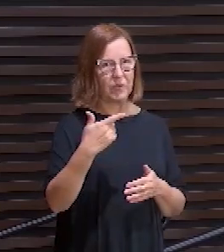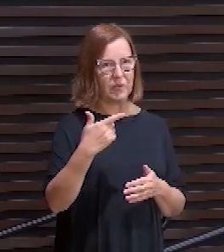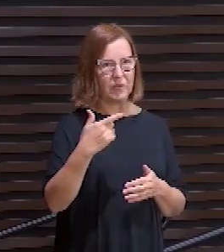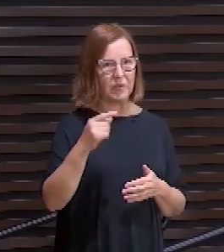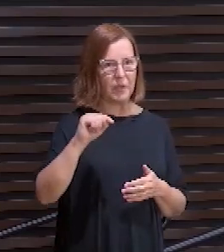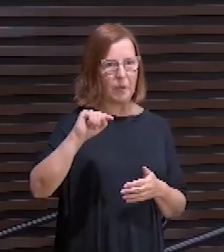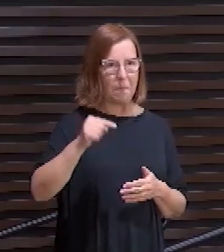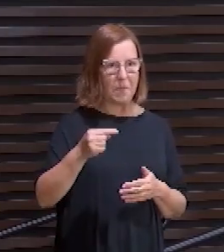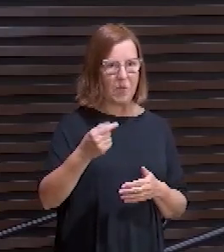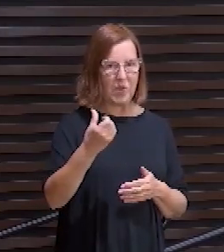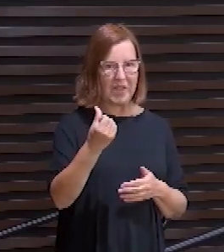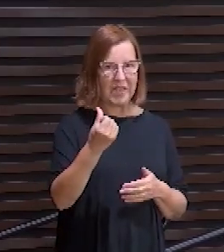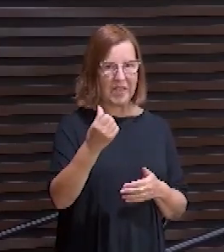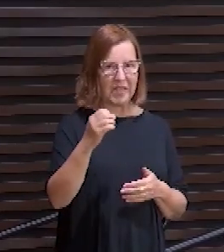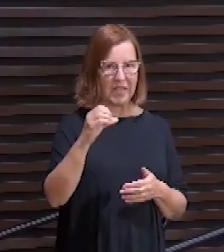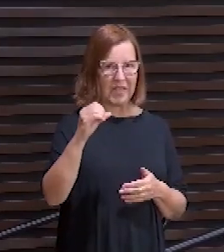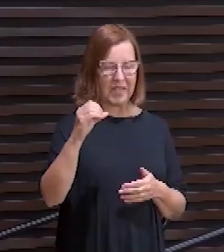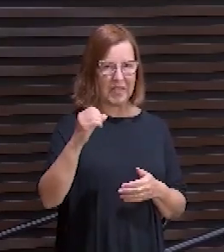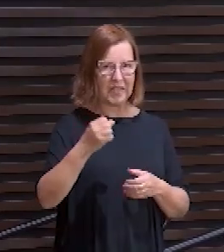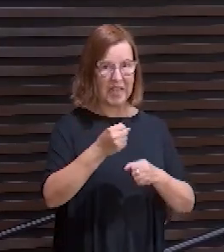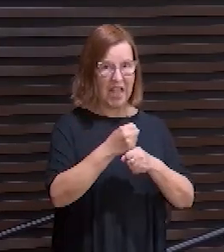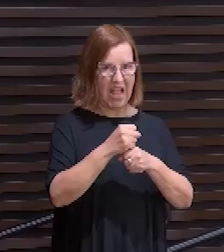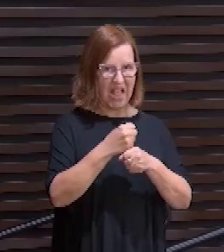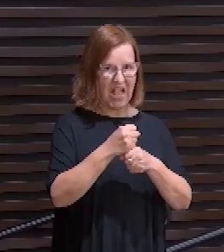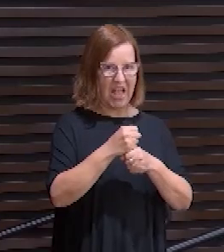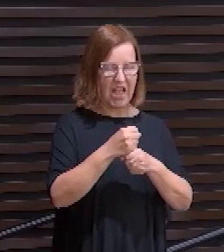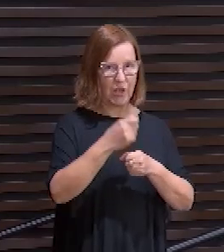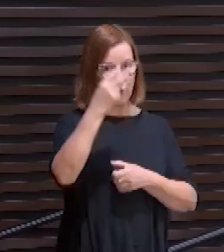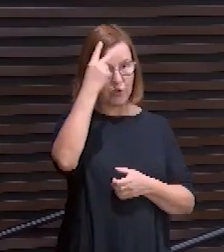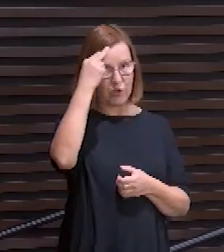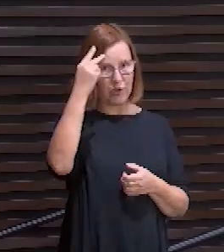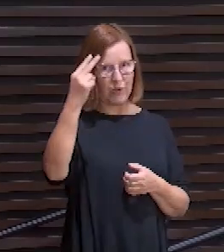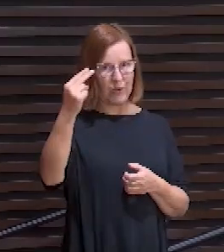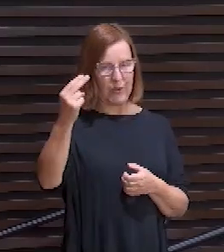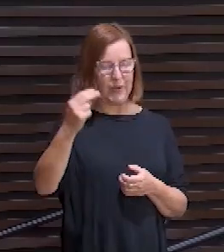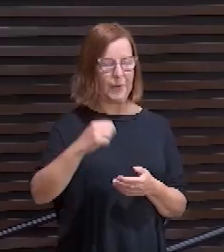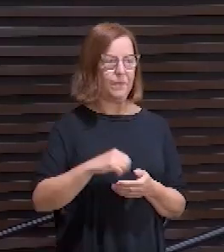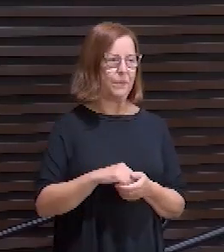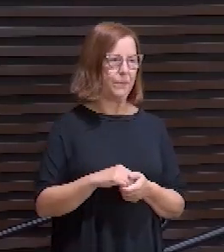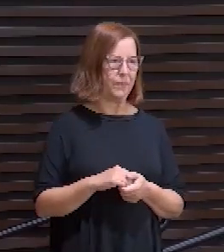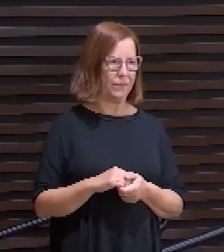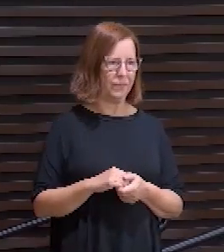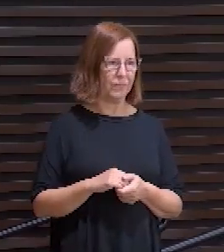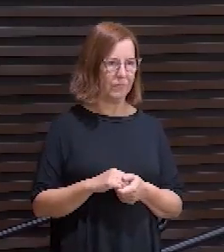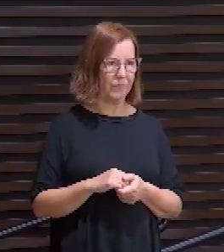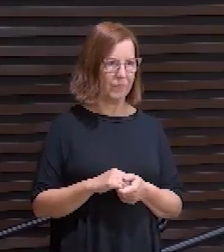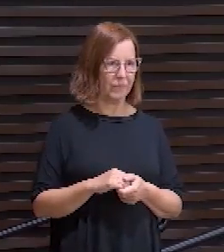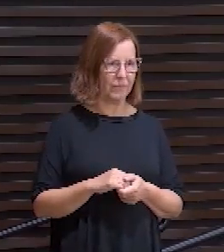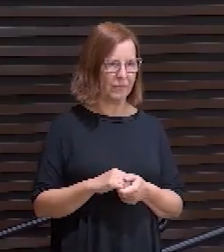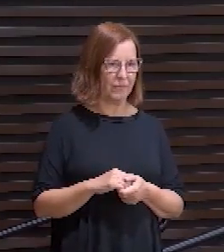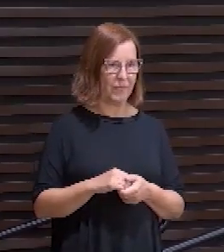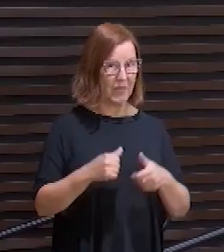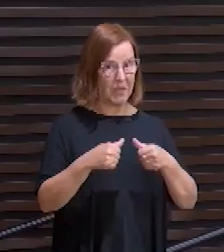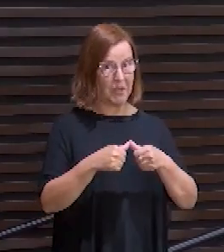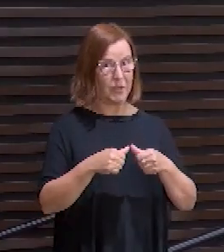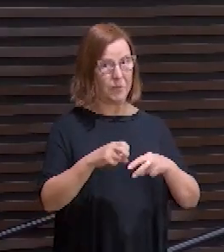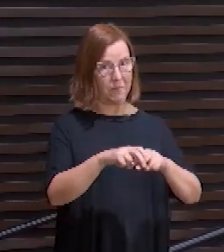2.600 anos de história humana. Em 14 versículos. Isso que é capacidade de síntese, né?